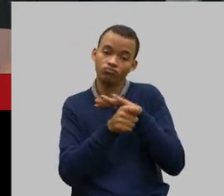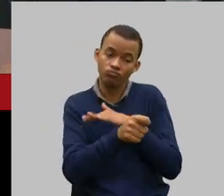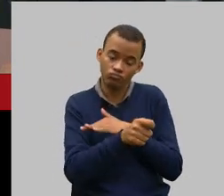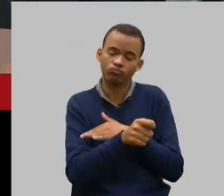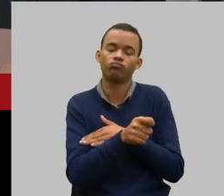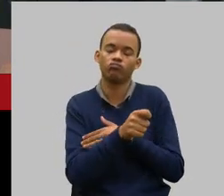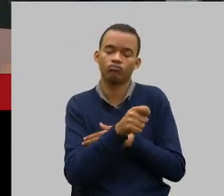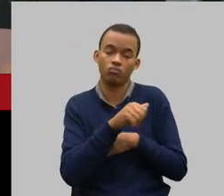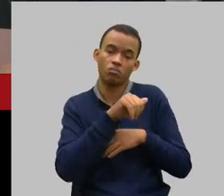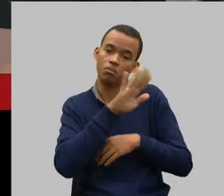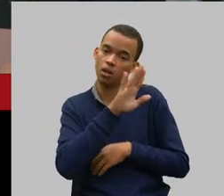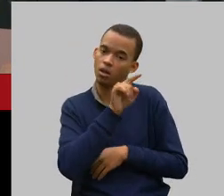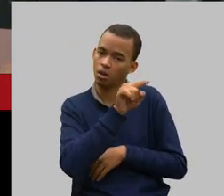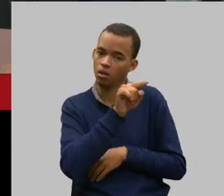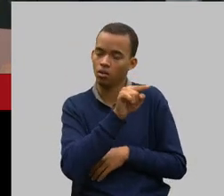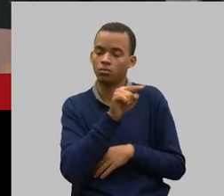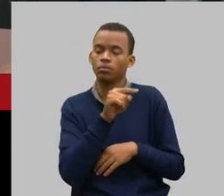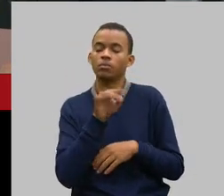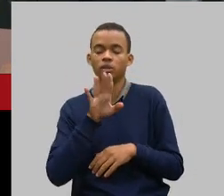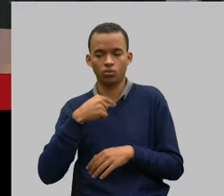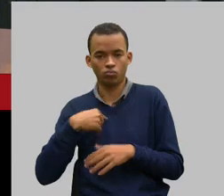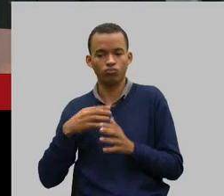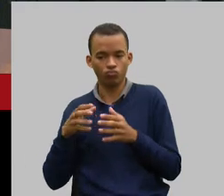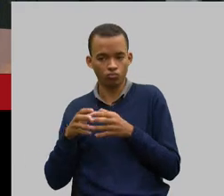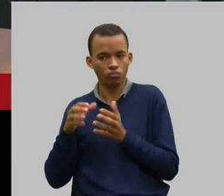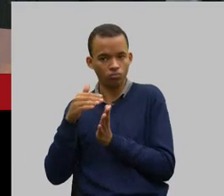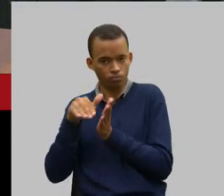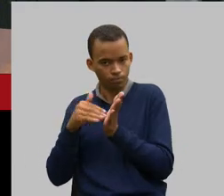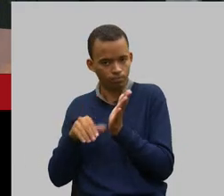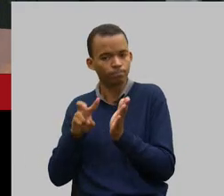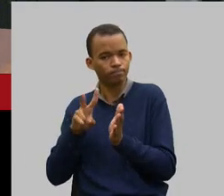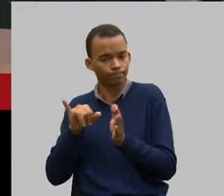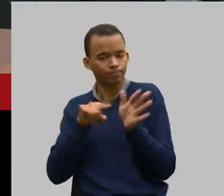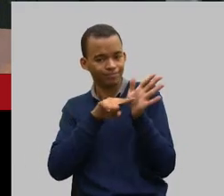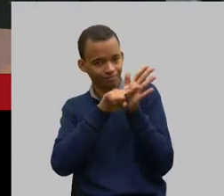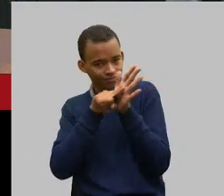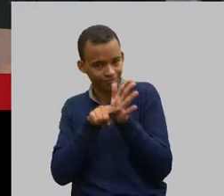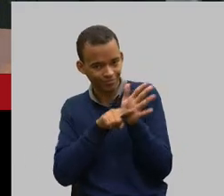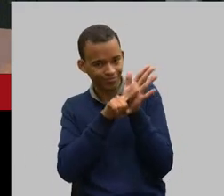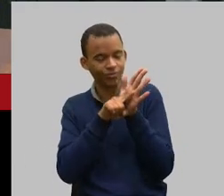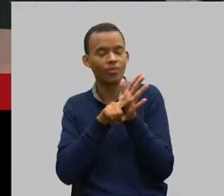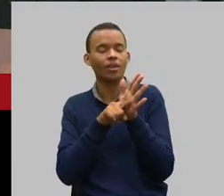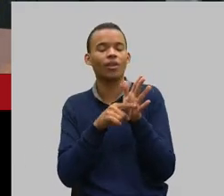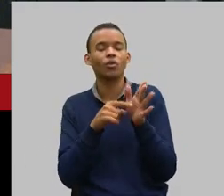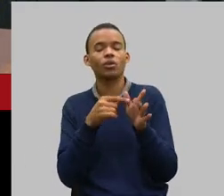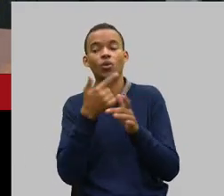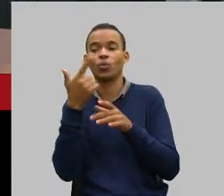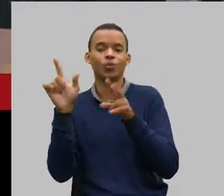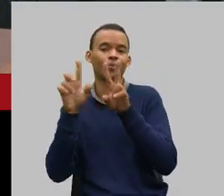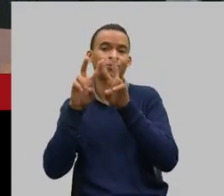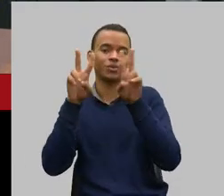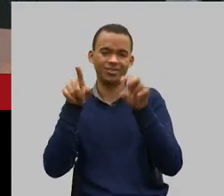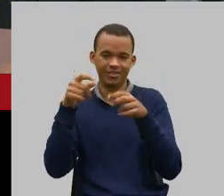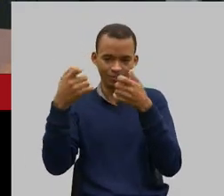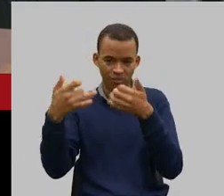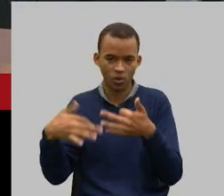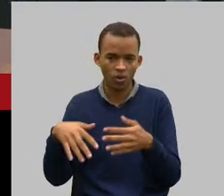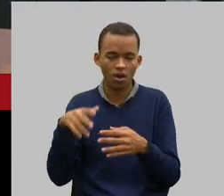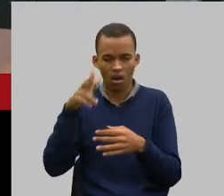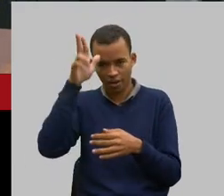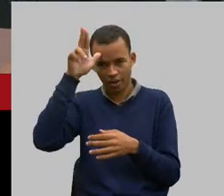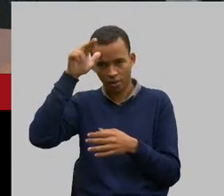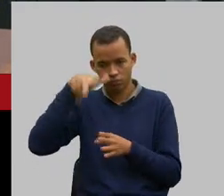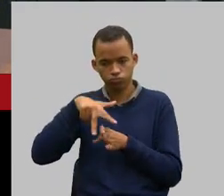tomar conhecimento disso sobre a vaquejada e a cavalgada eh